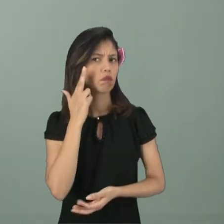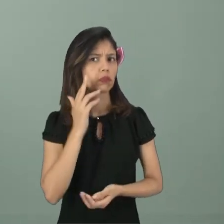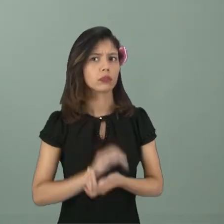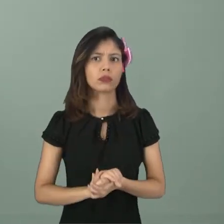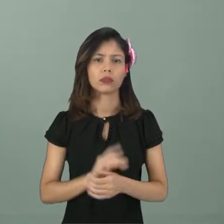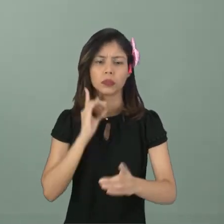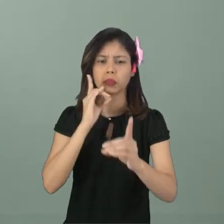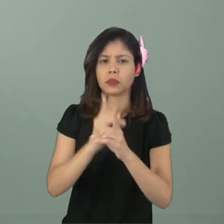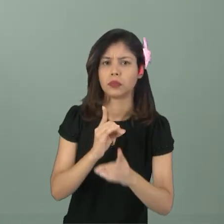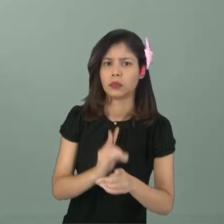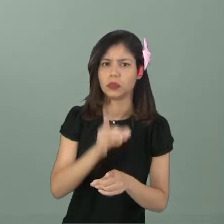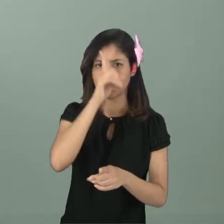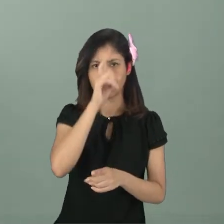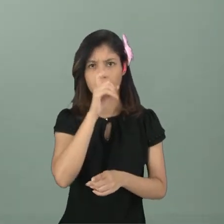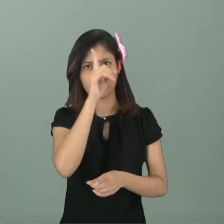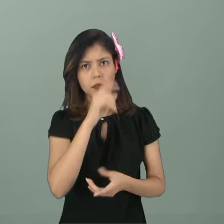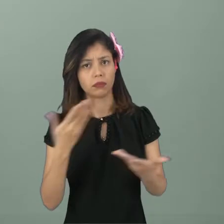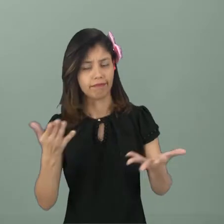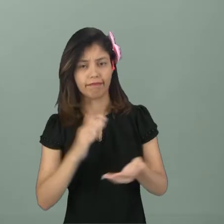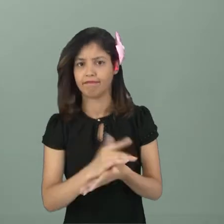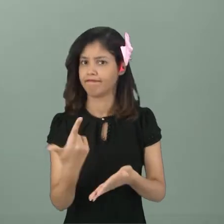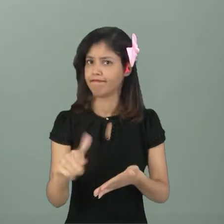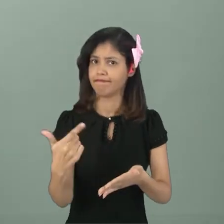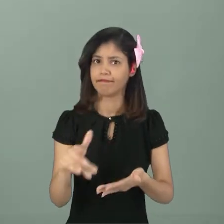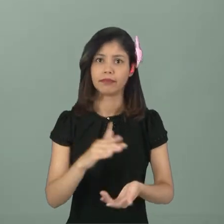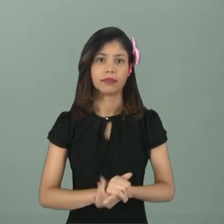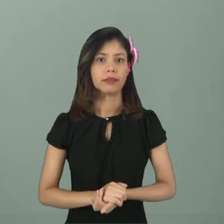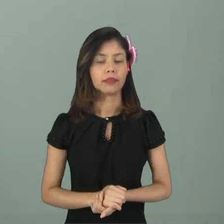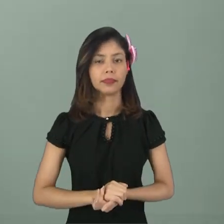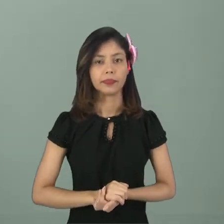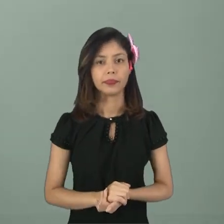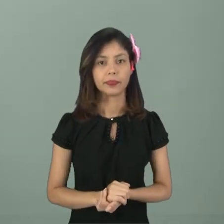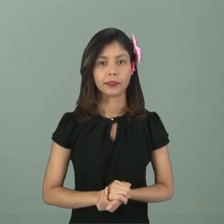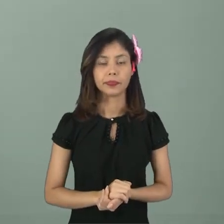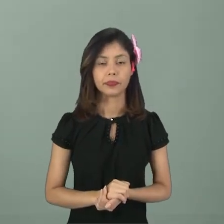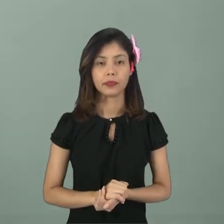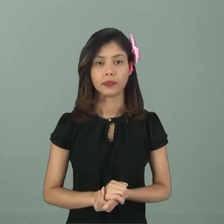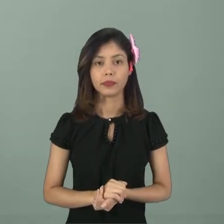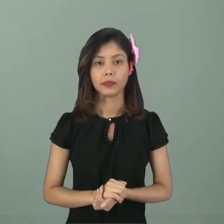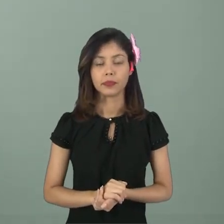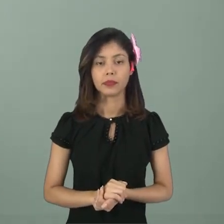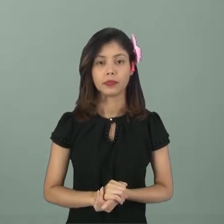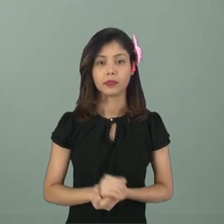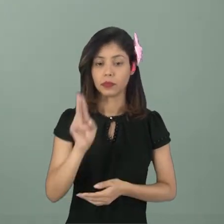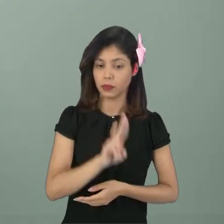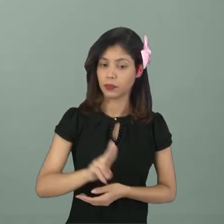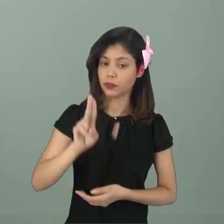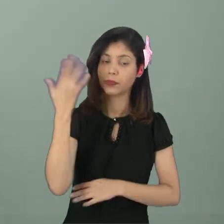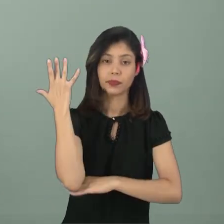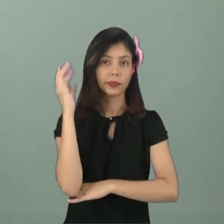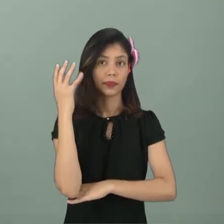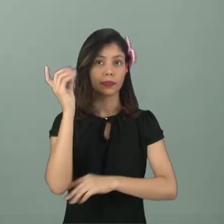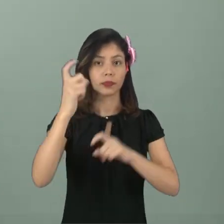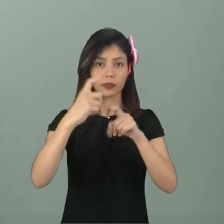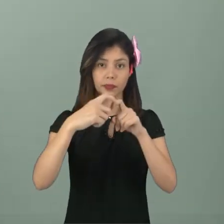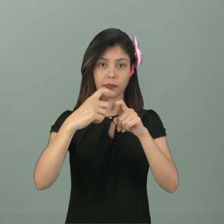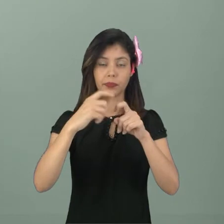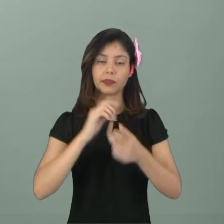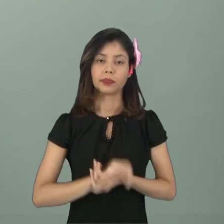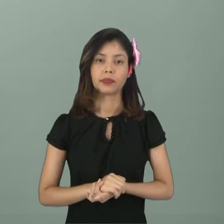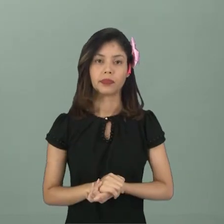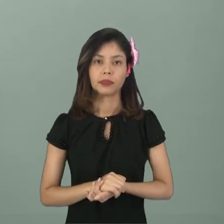achar um posto, achar um médico disponível. Então, eles faziam uso das plantas